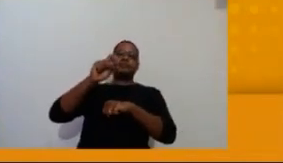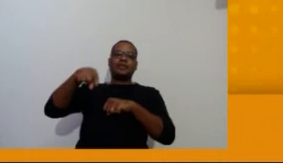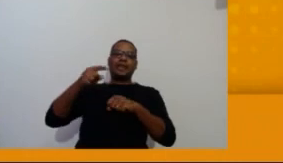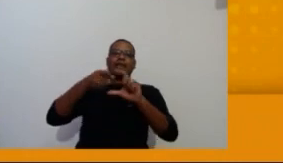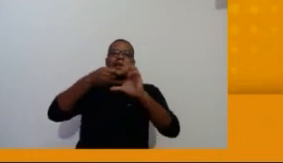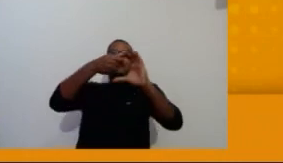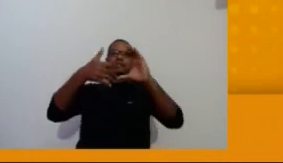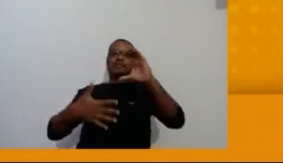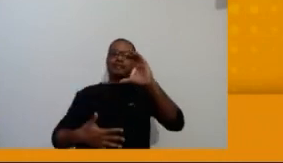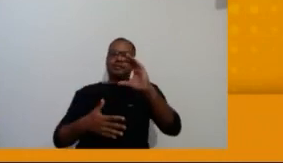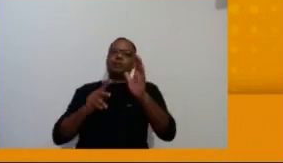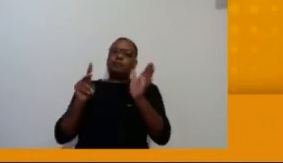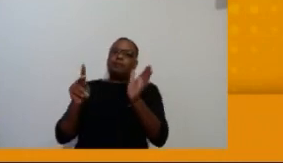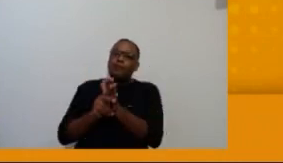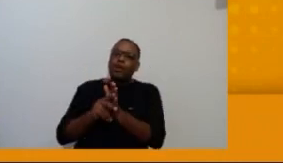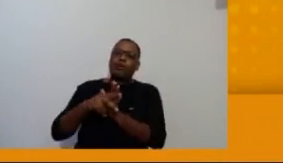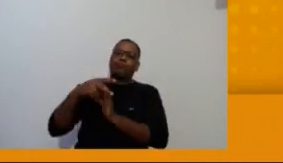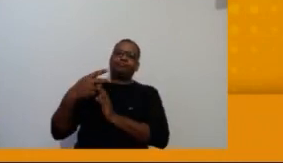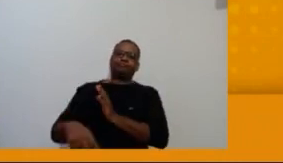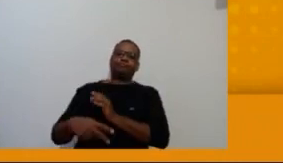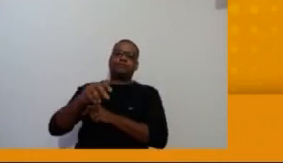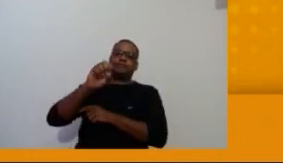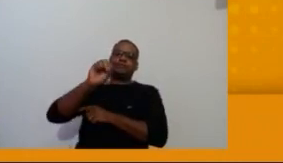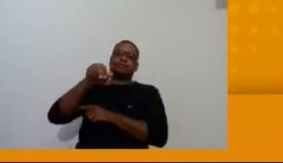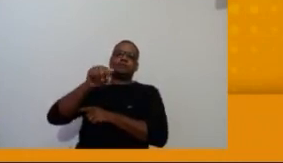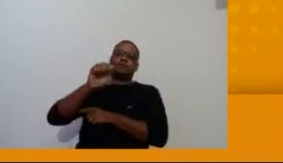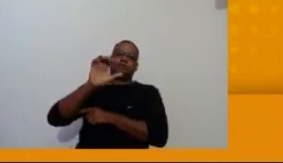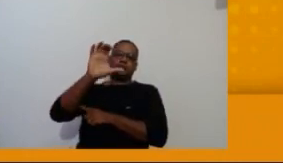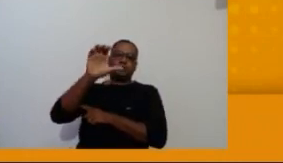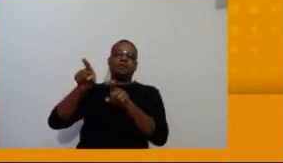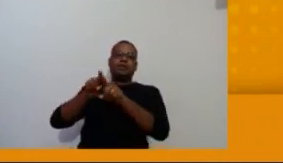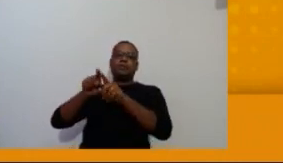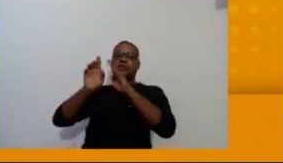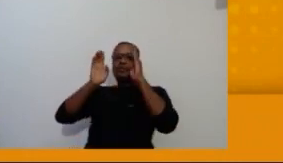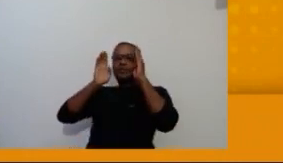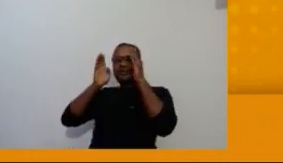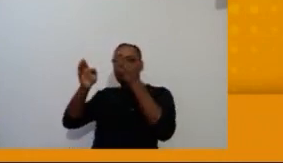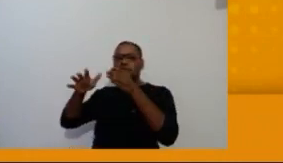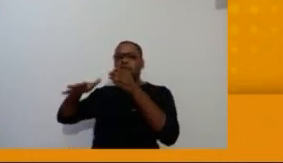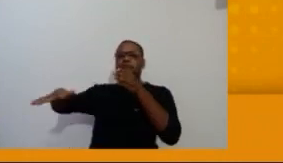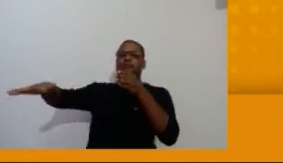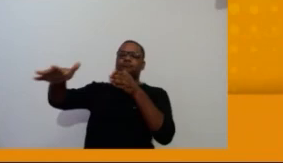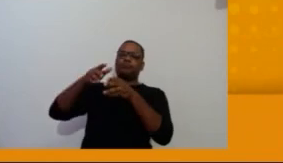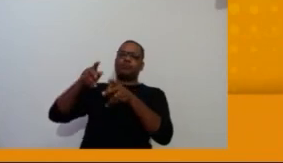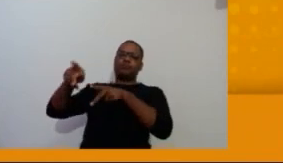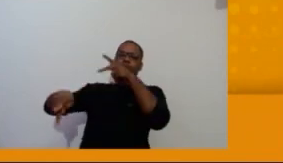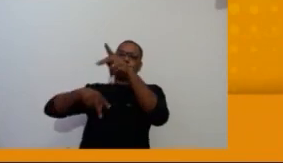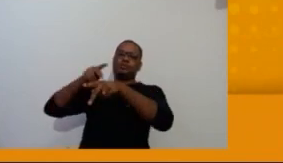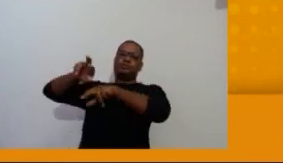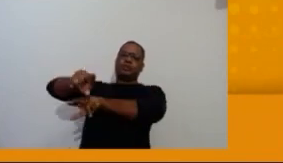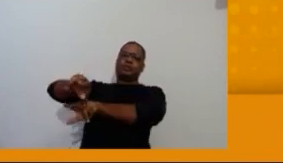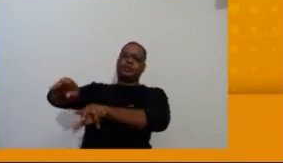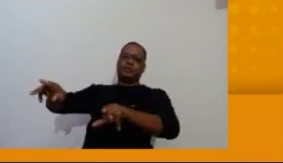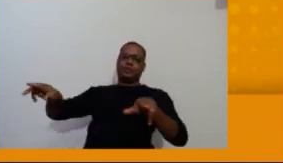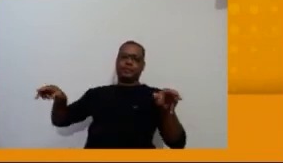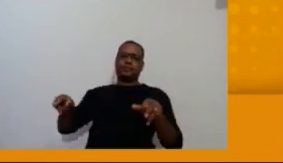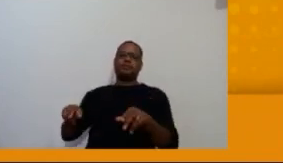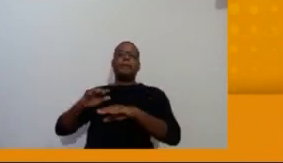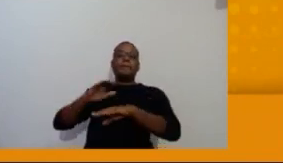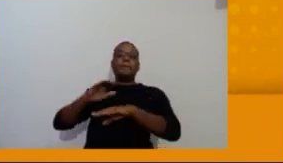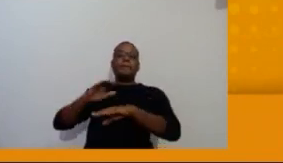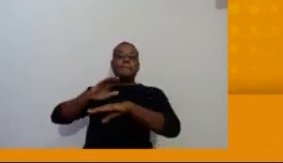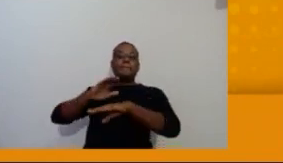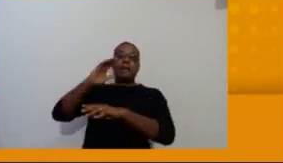público muito diversificado e cada vez mais não estamos sendo acolhidos, não é, Bia? Sim, exatamente. Eu acho que a gente tem que